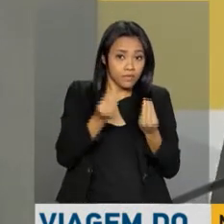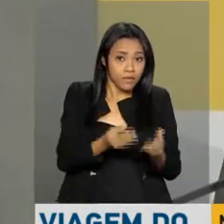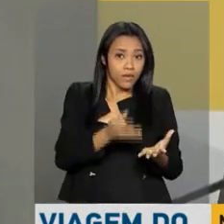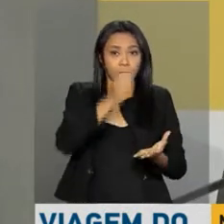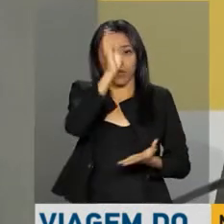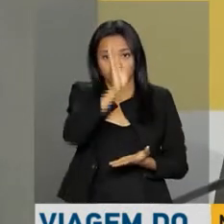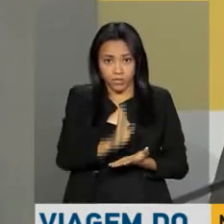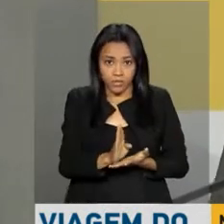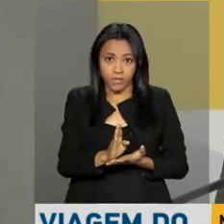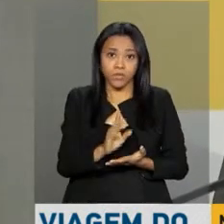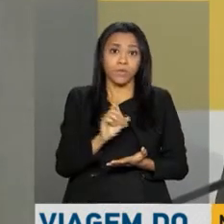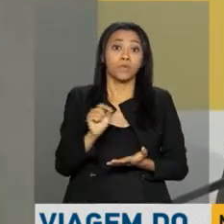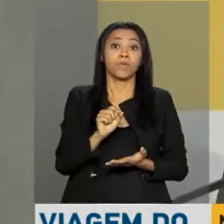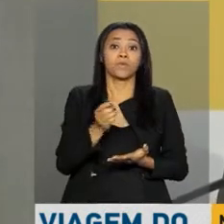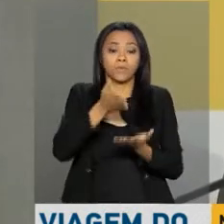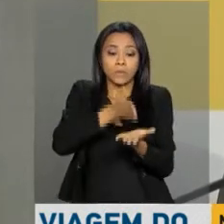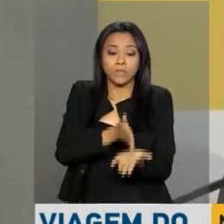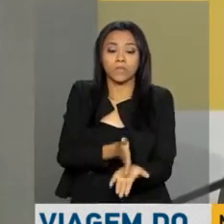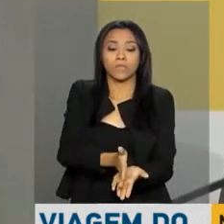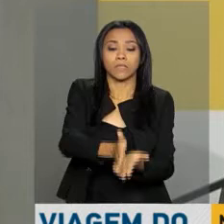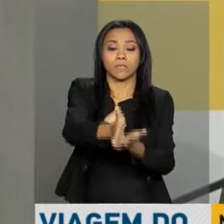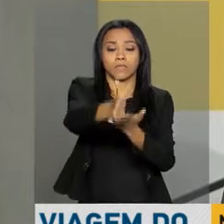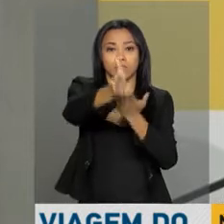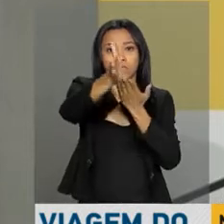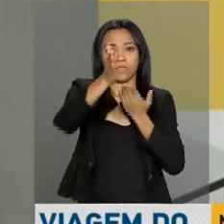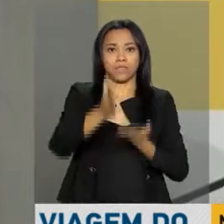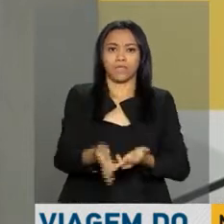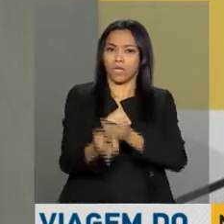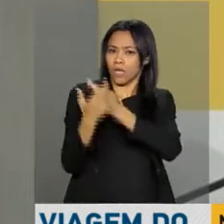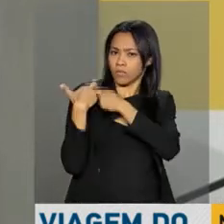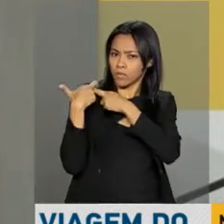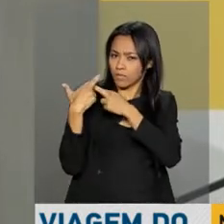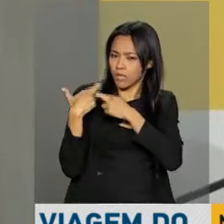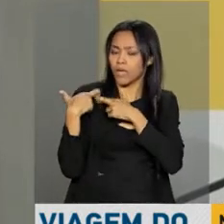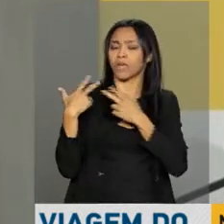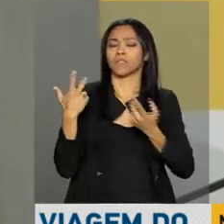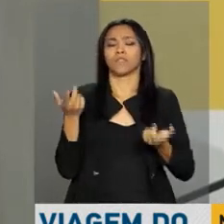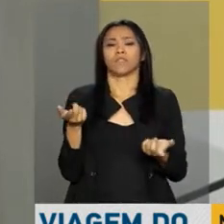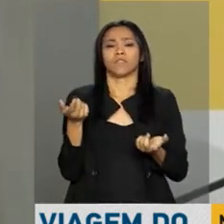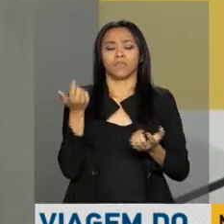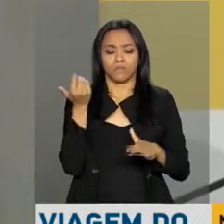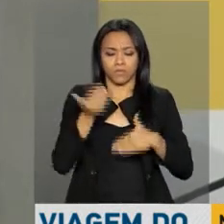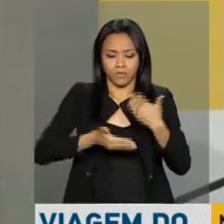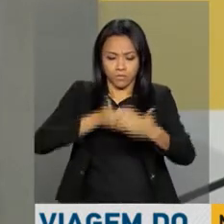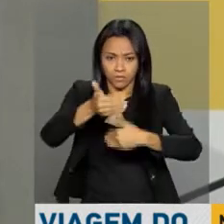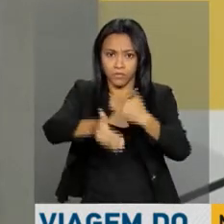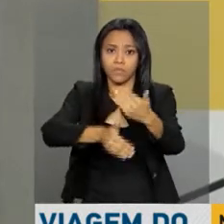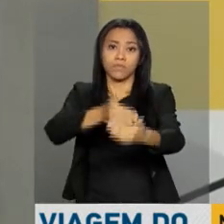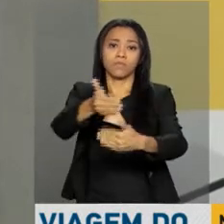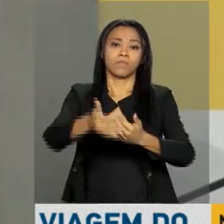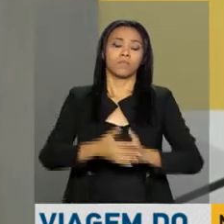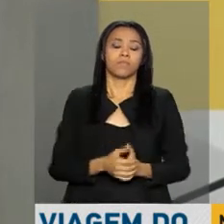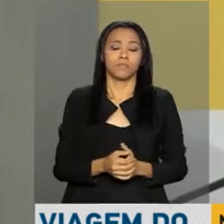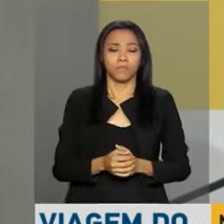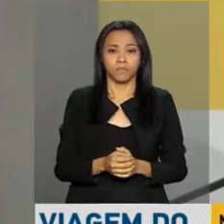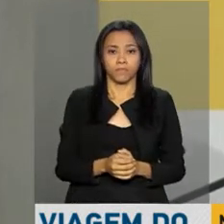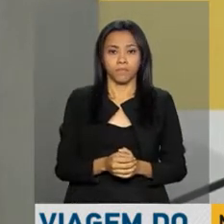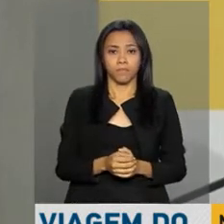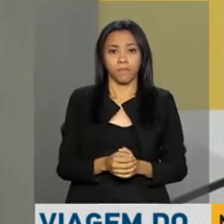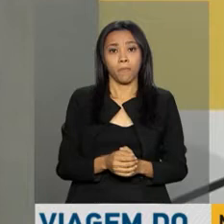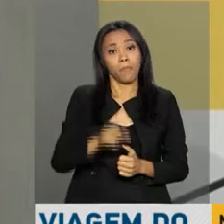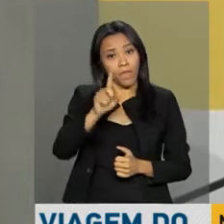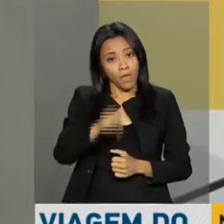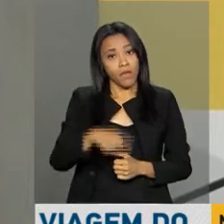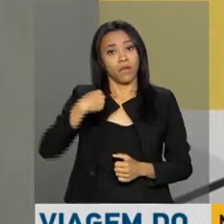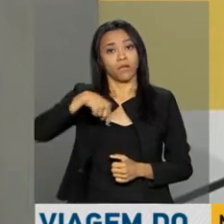rumo da responsabilidade do crescimento e do desenvolvimento é o que